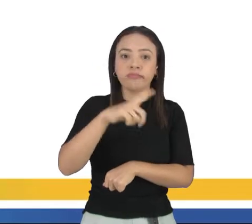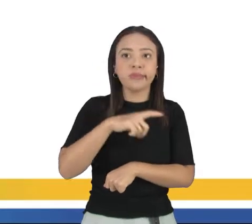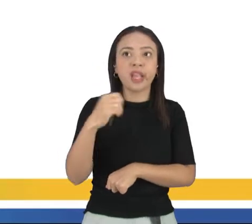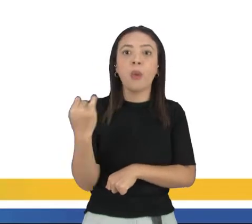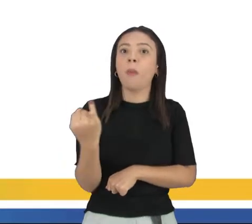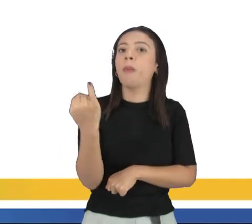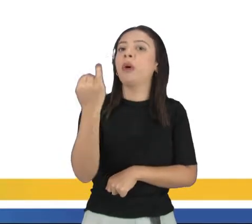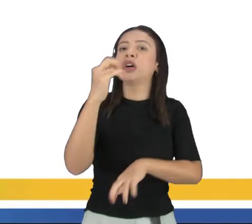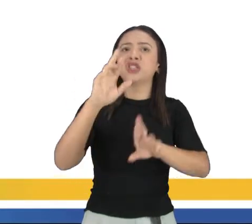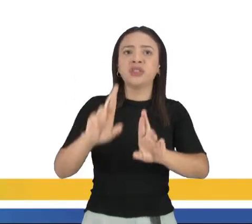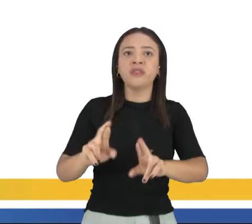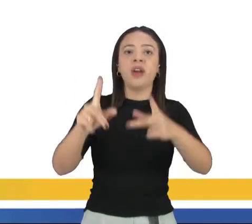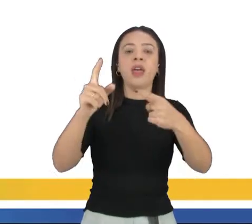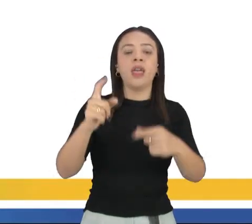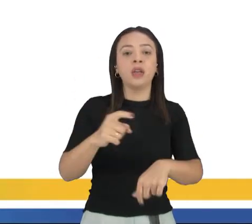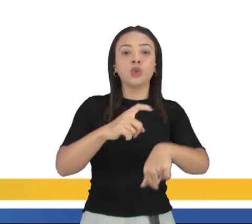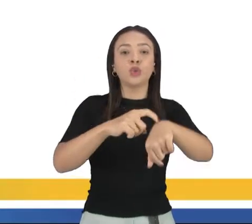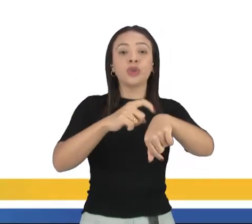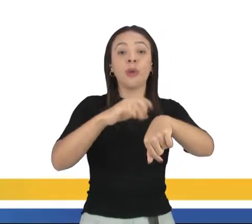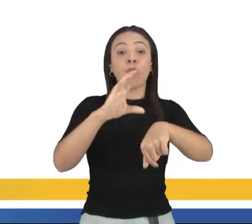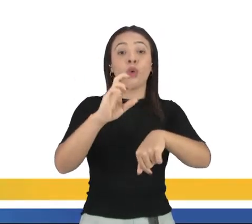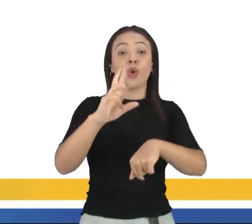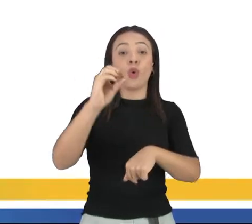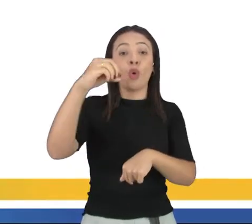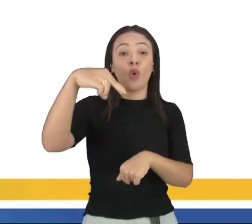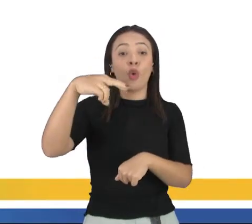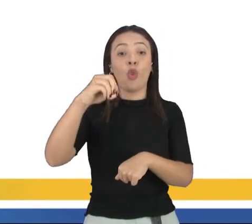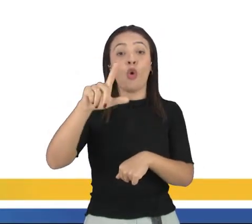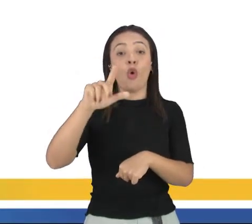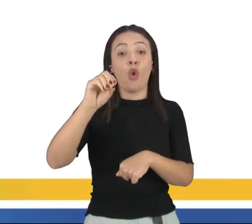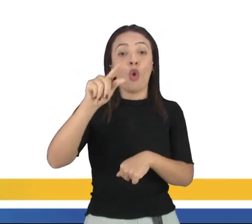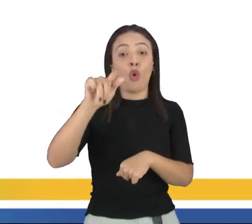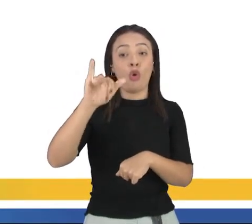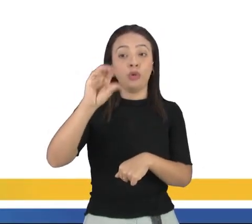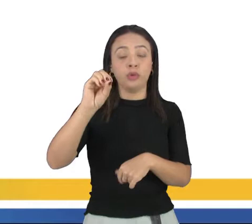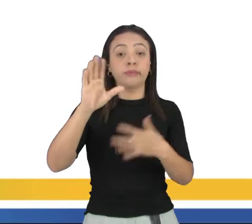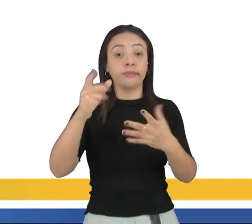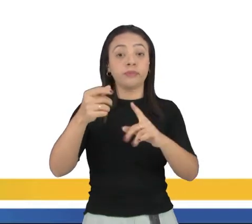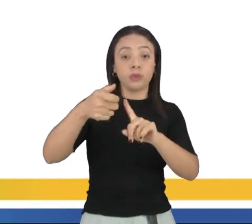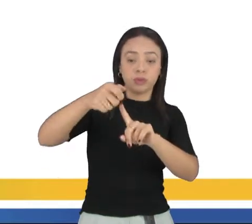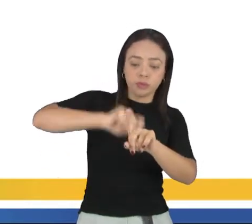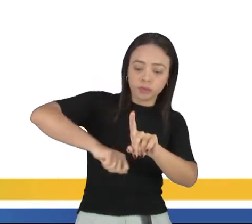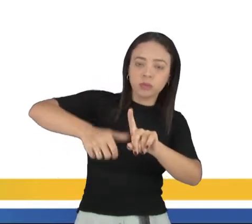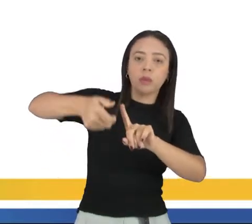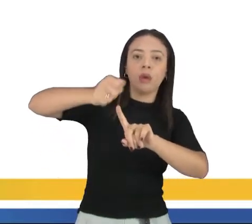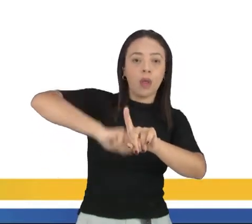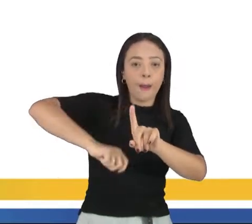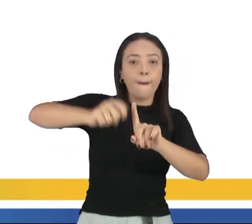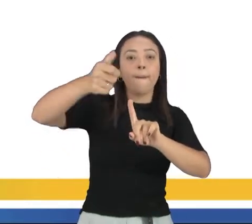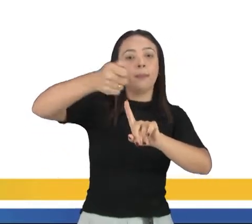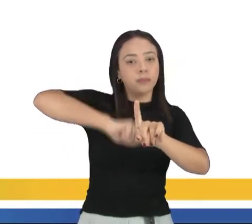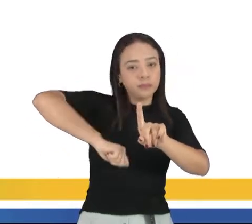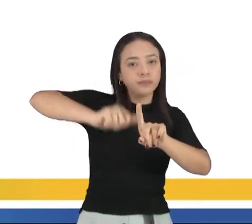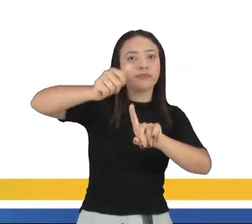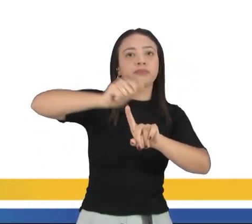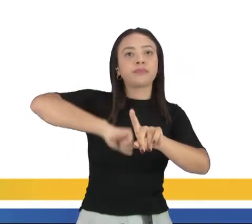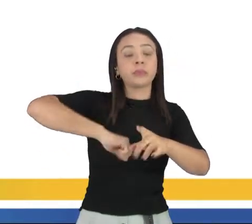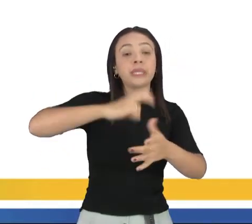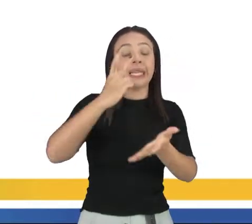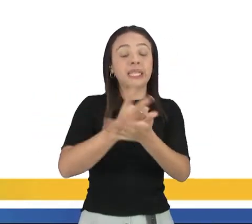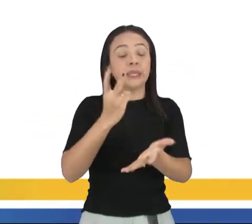importante diferença do tempo cronológico enquanto os calendários trabalham com constantes e